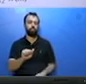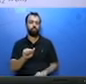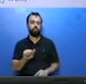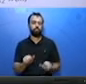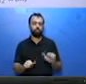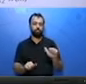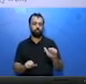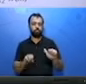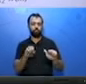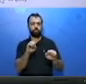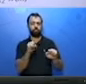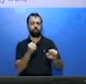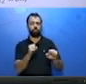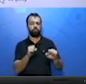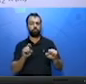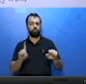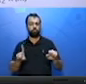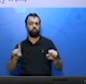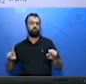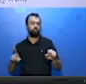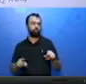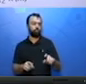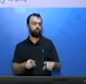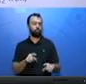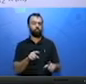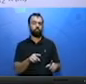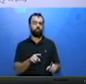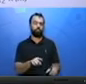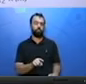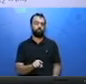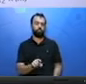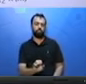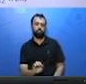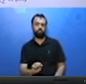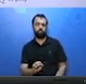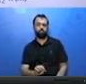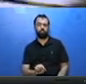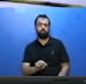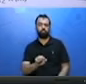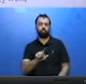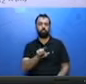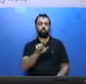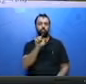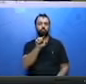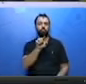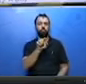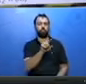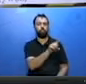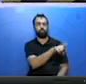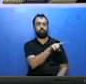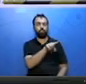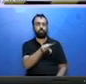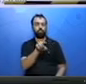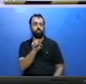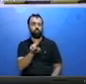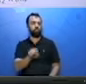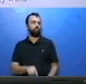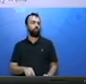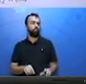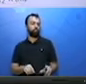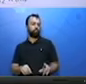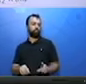O 8 é aqui, sobe até o 11. Ponto A. O B, 32. 32 no